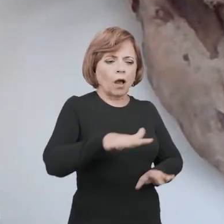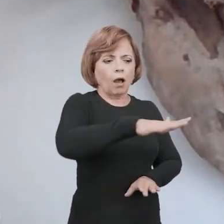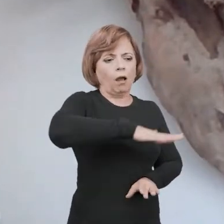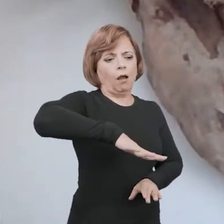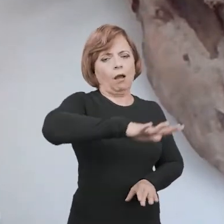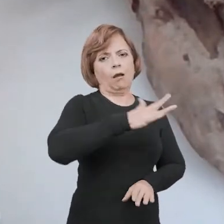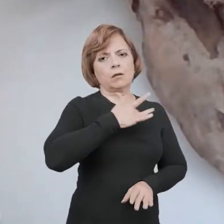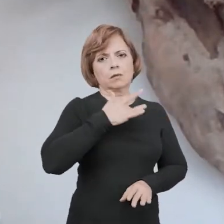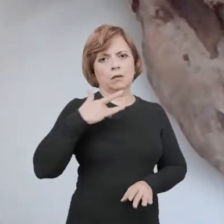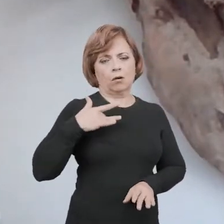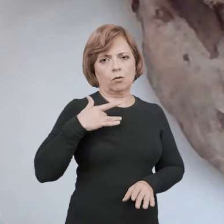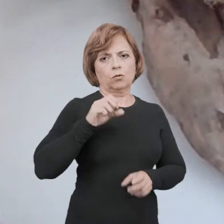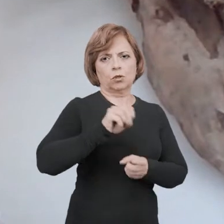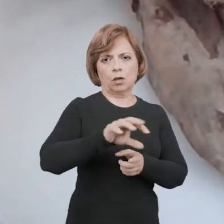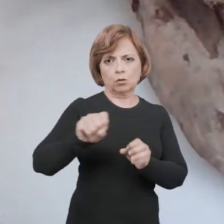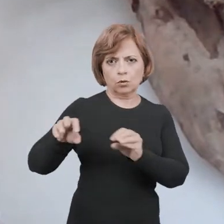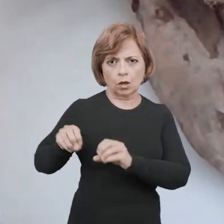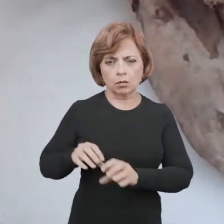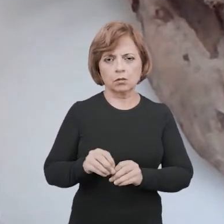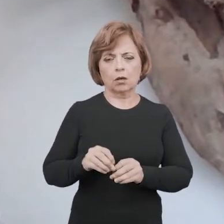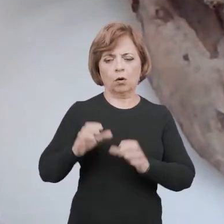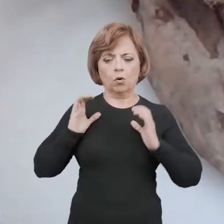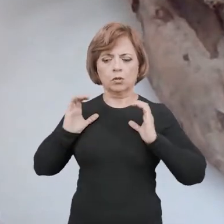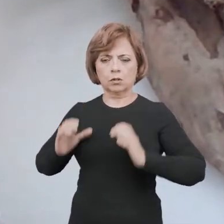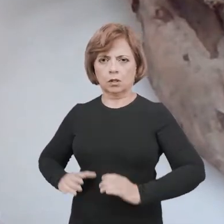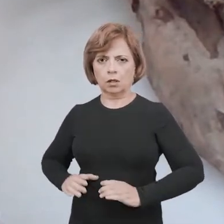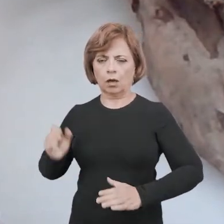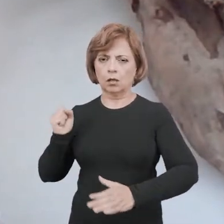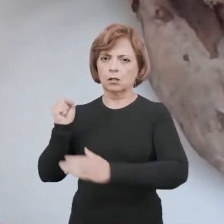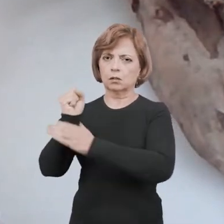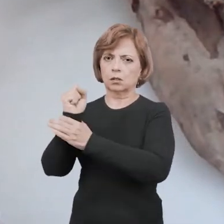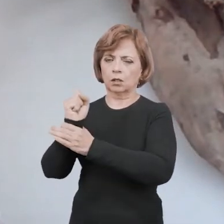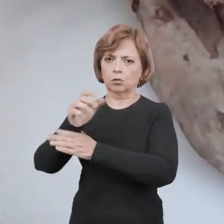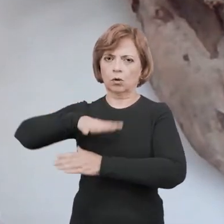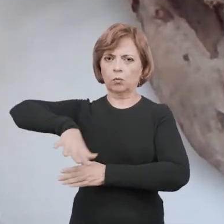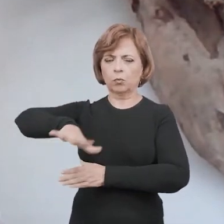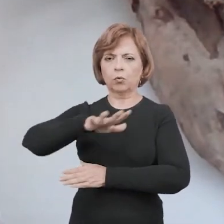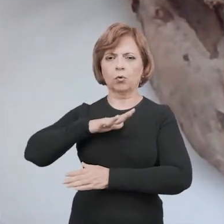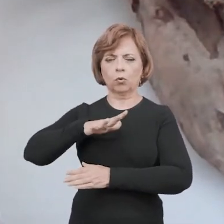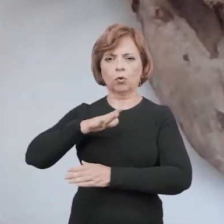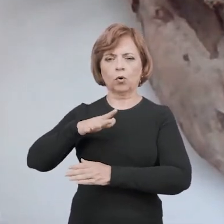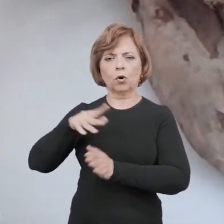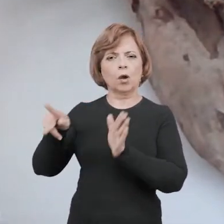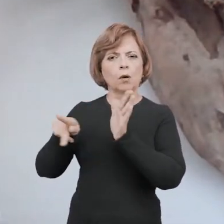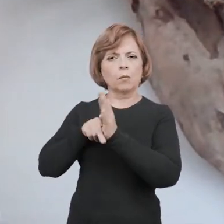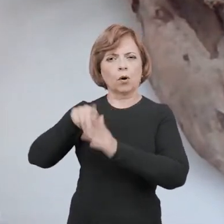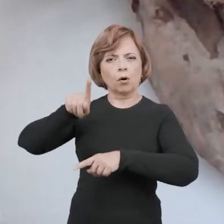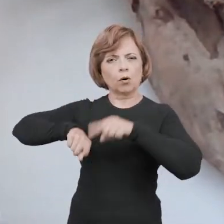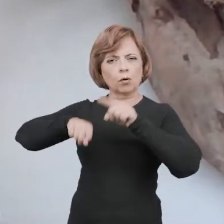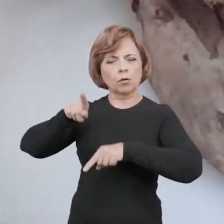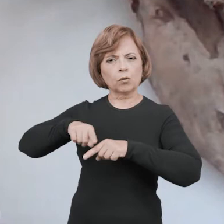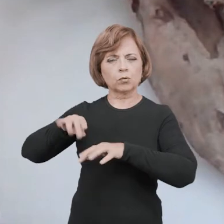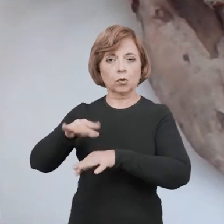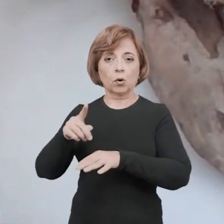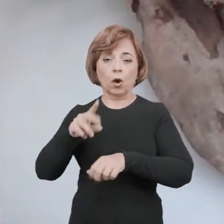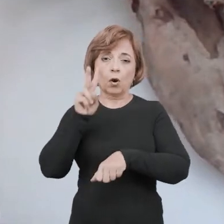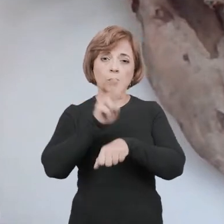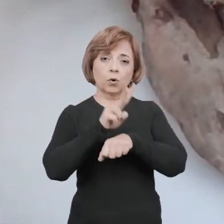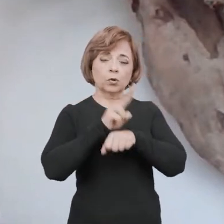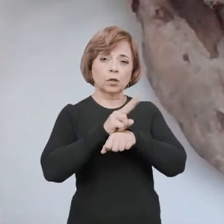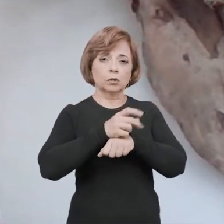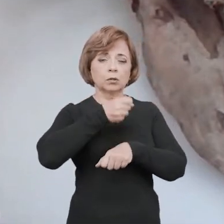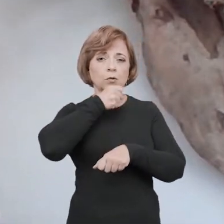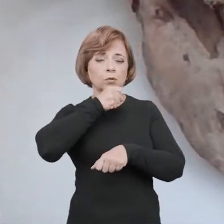as áreas de saúde, educação, cidadania, segurança pública, patrimônio público, proteção ao idoso, à pessoa